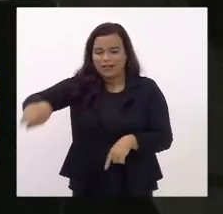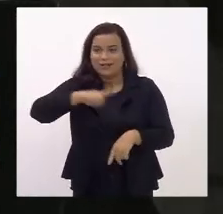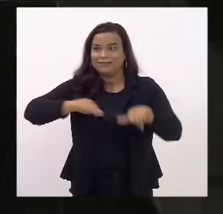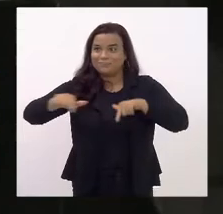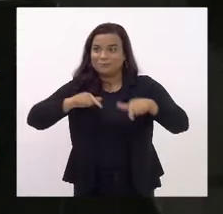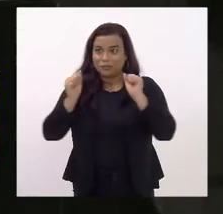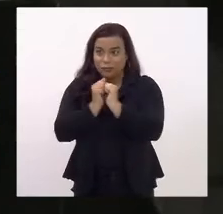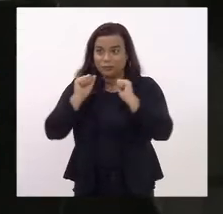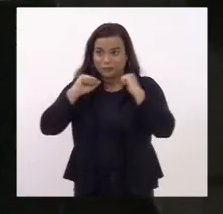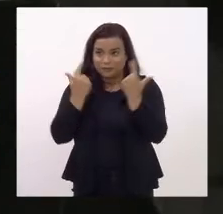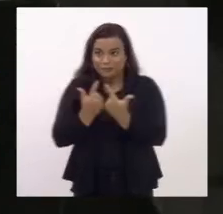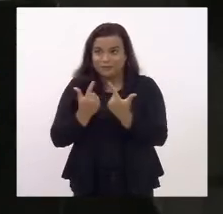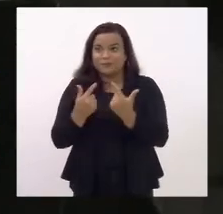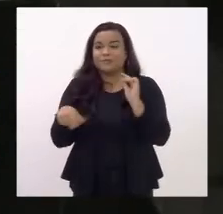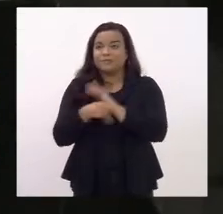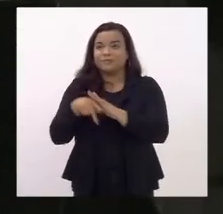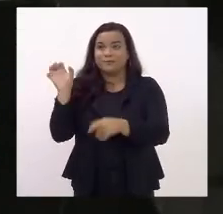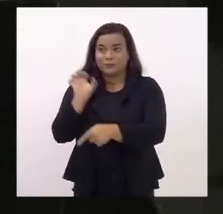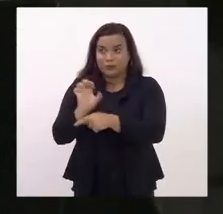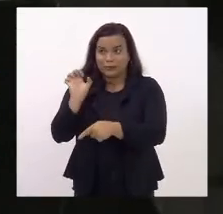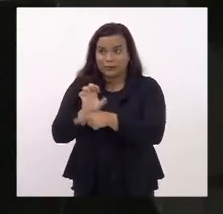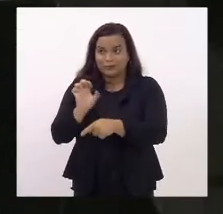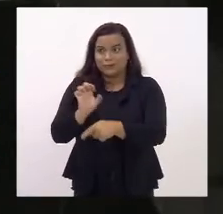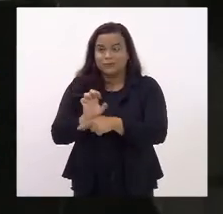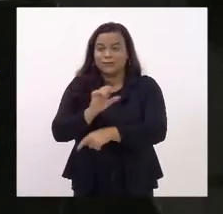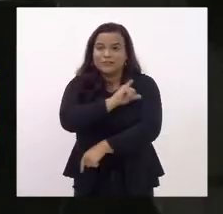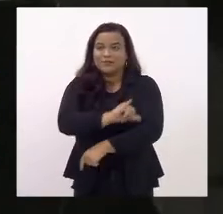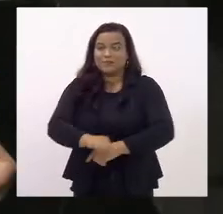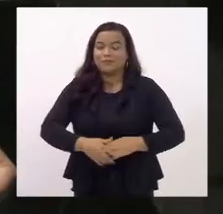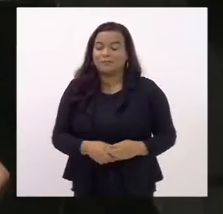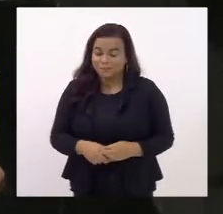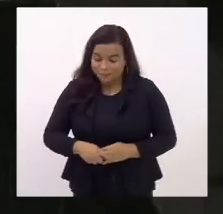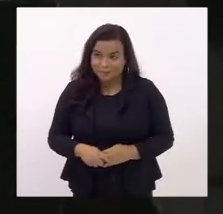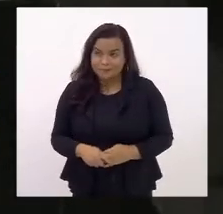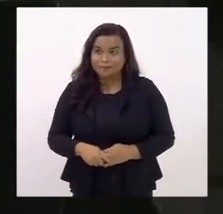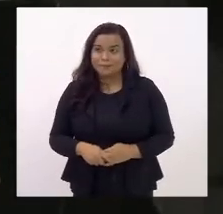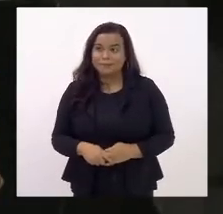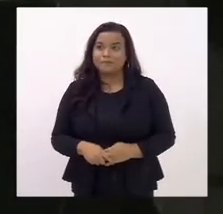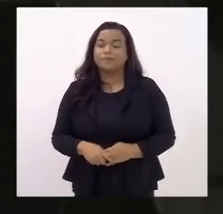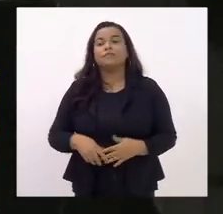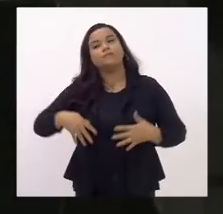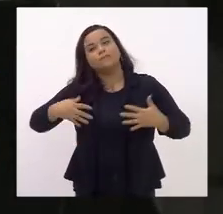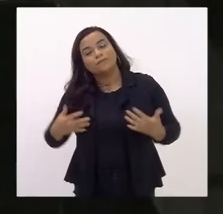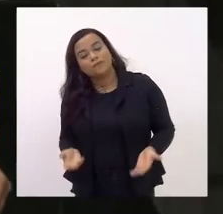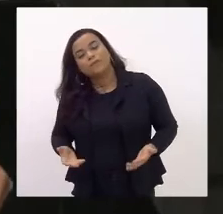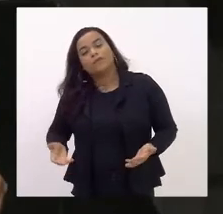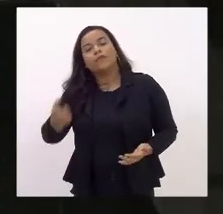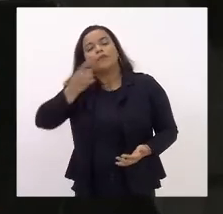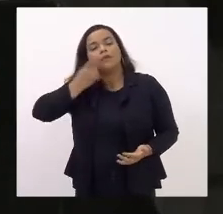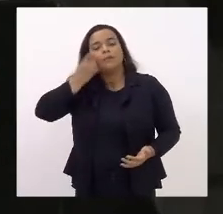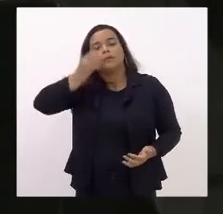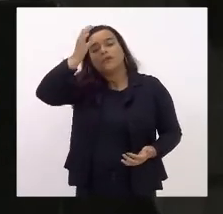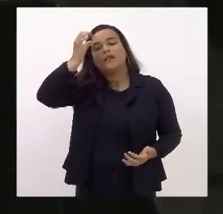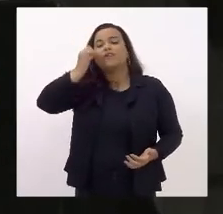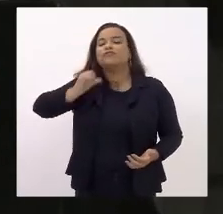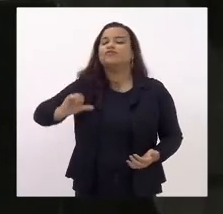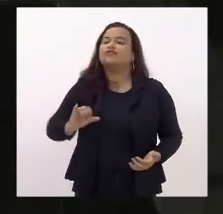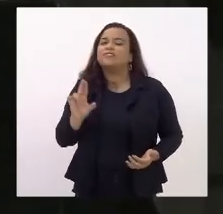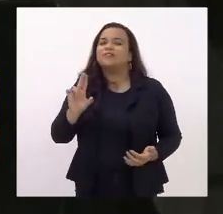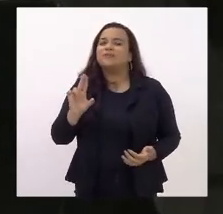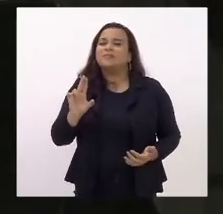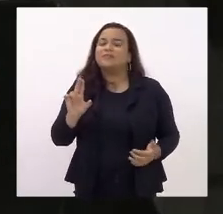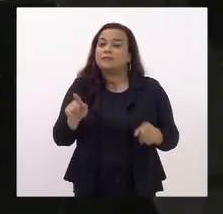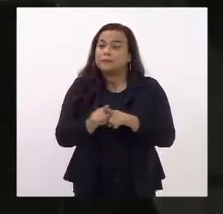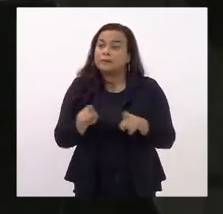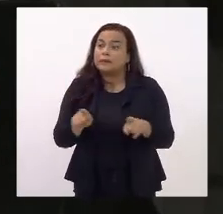Legislativa do Estado do Rio de Janeiro. Deputada Tia Ju, eu